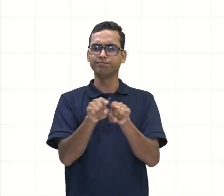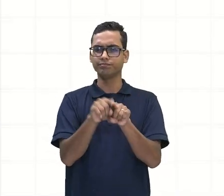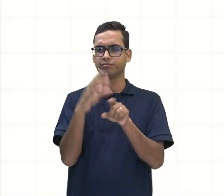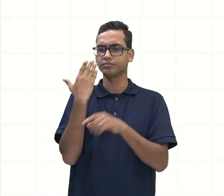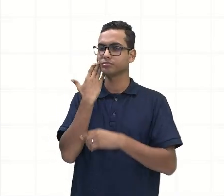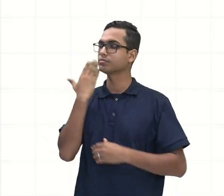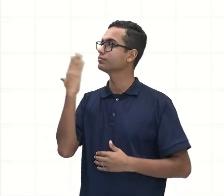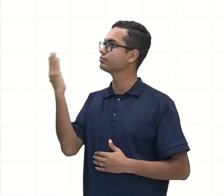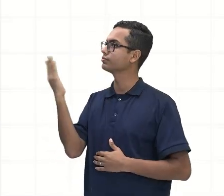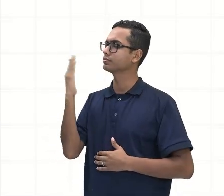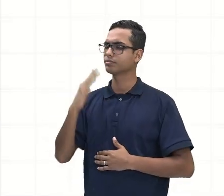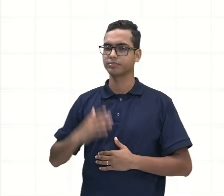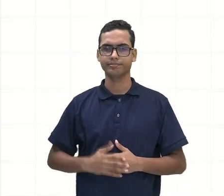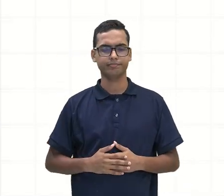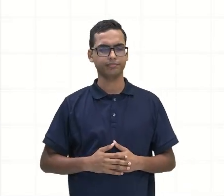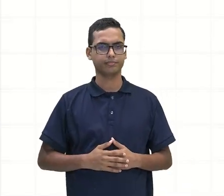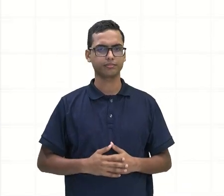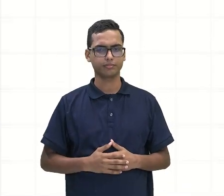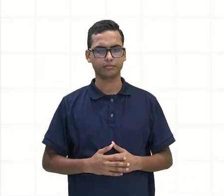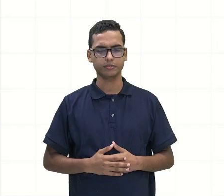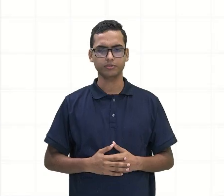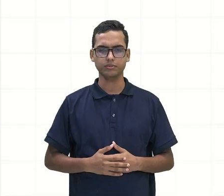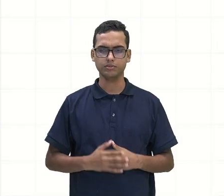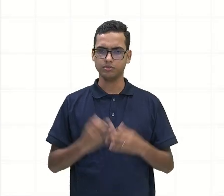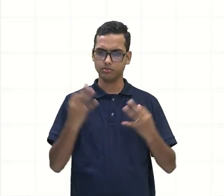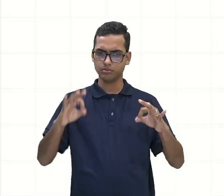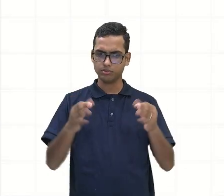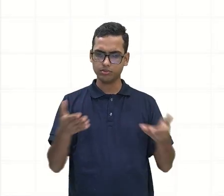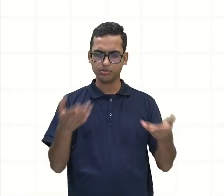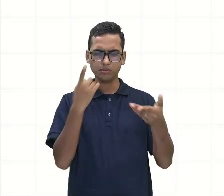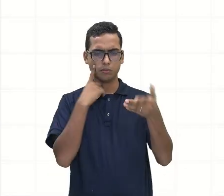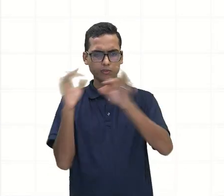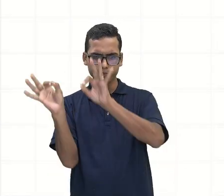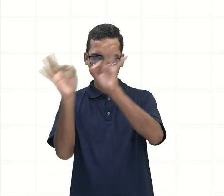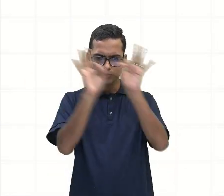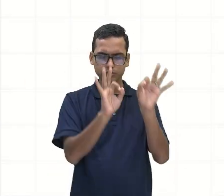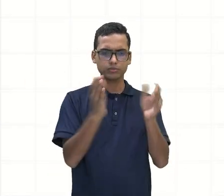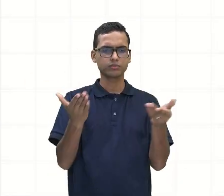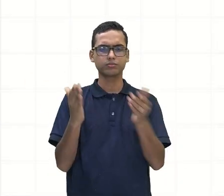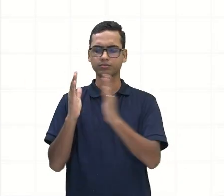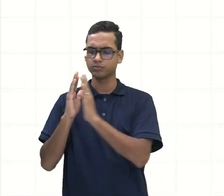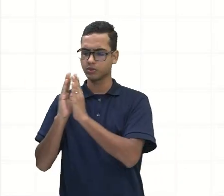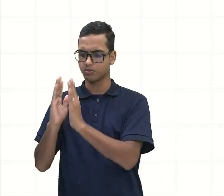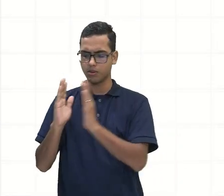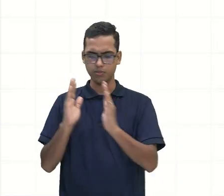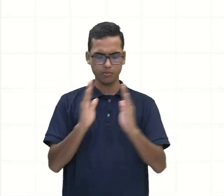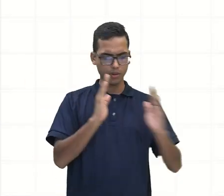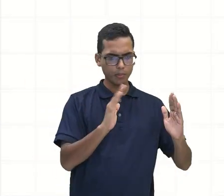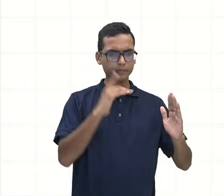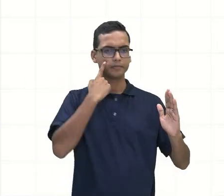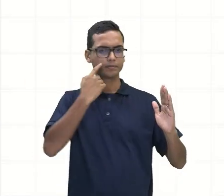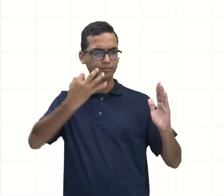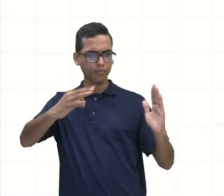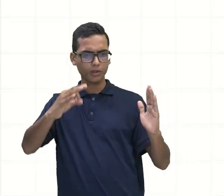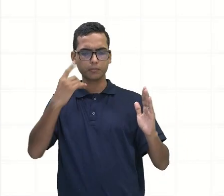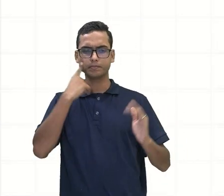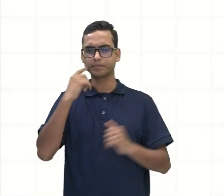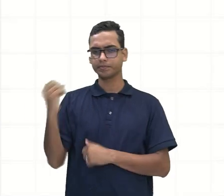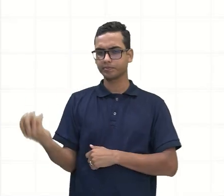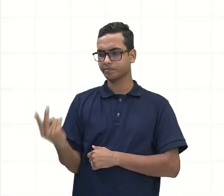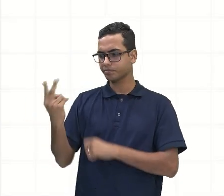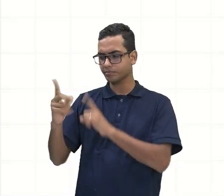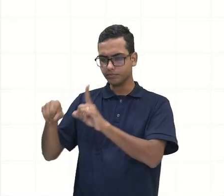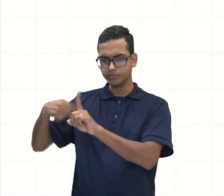e uma multiplicação. Certo? Então, a gente vai ter que seguir essa ordem. Então, 2